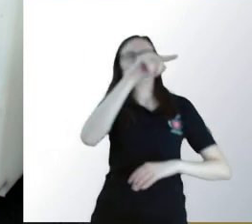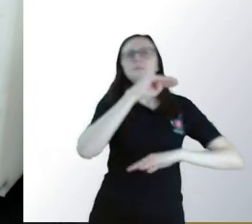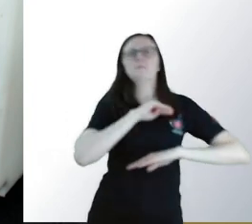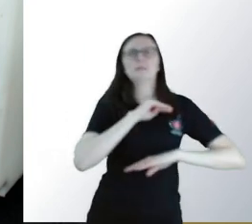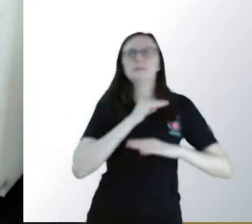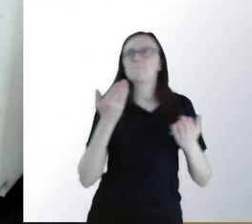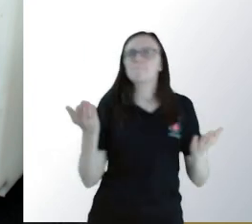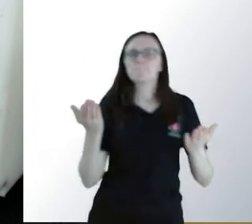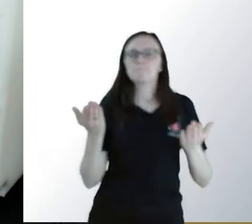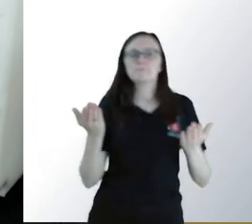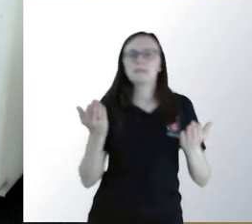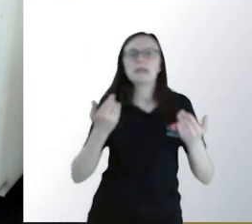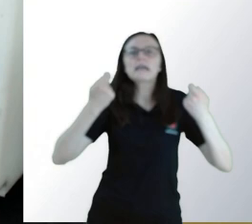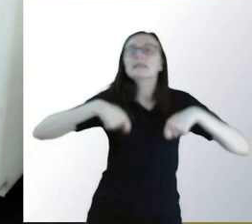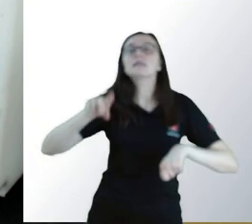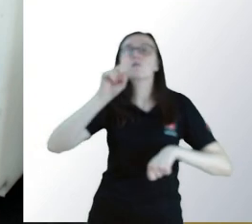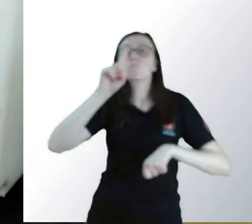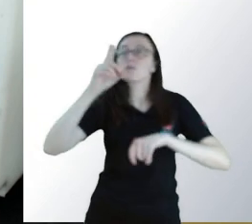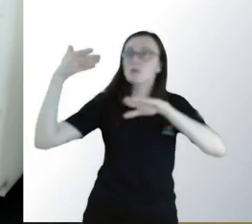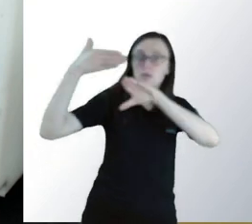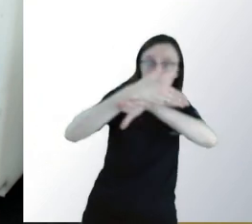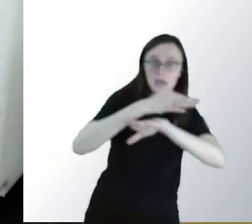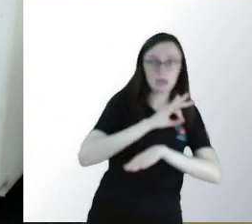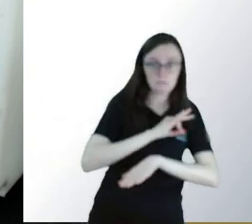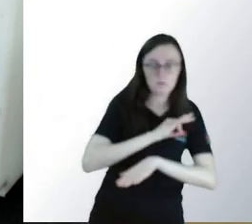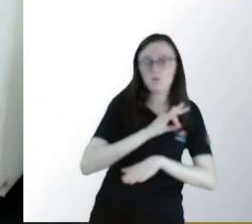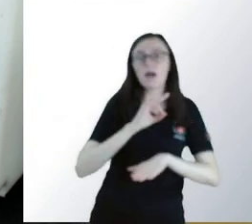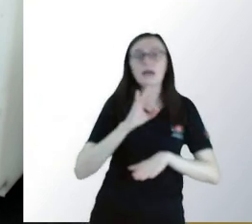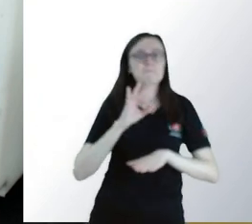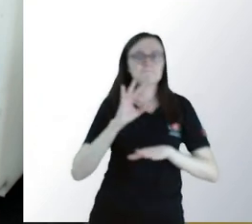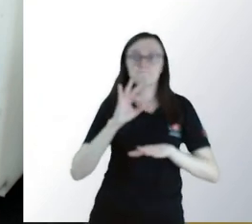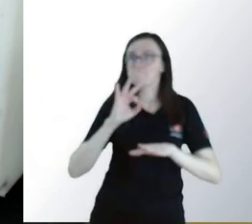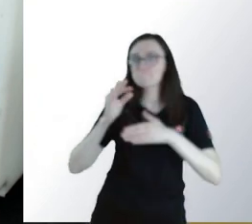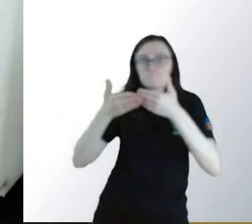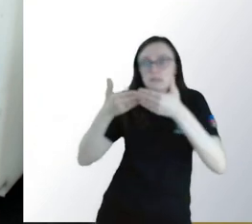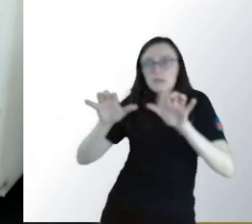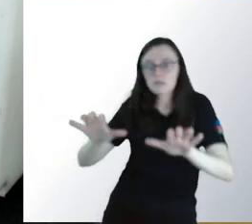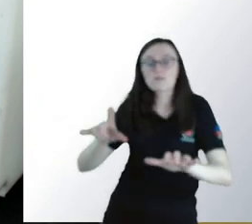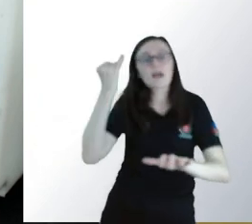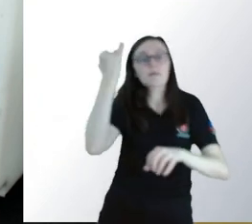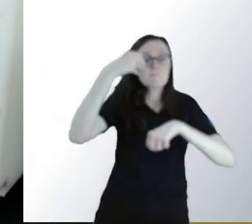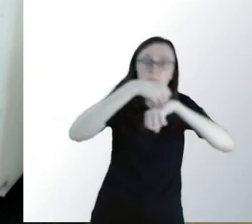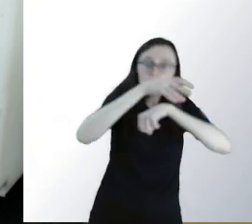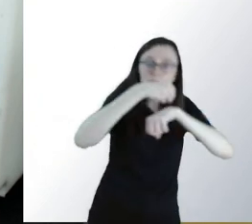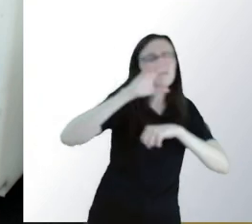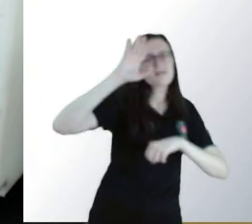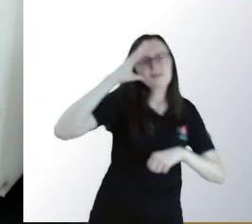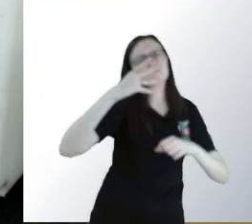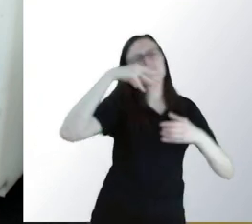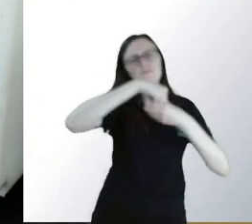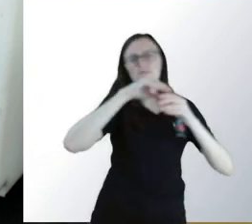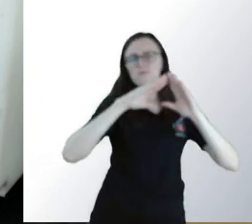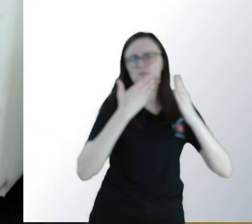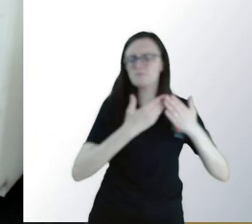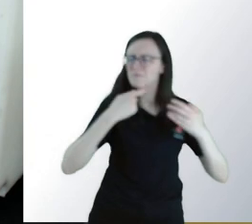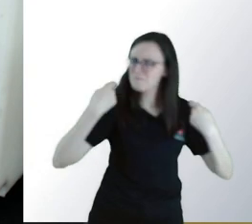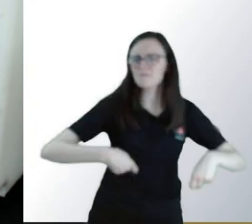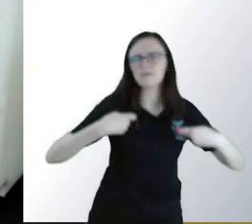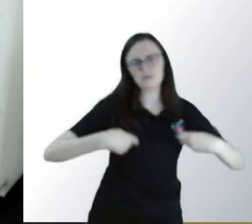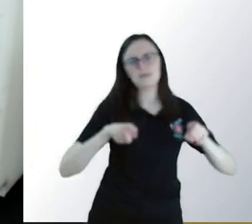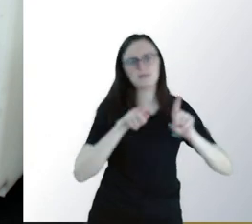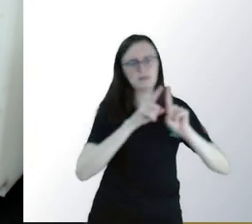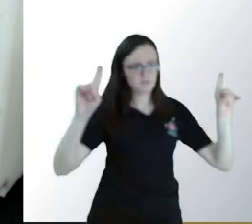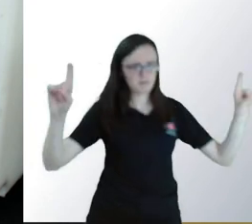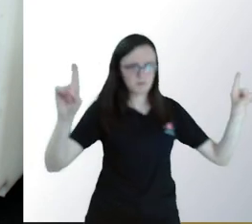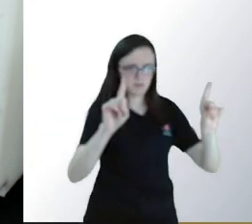para que seja demandado a atuação policial, mas que ela seja de uma forma orientada e resolvida na escola, e com as